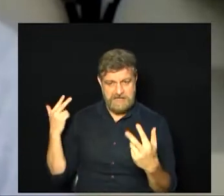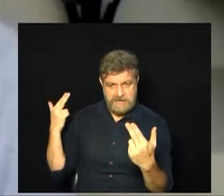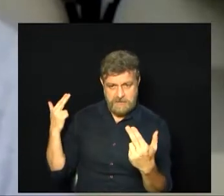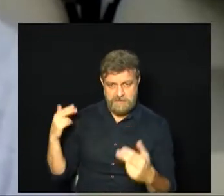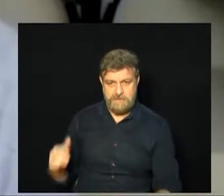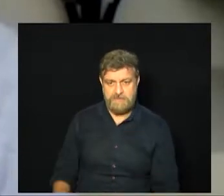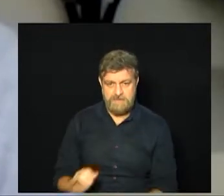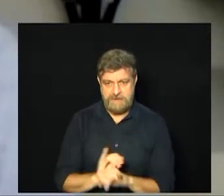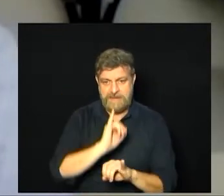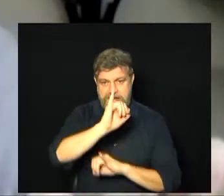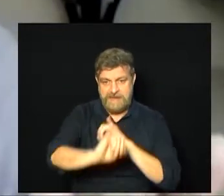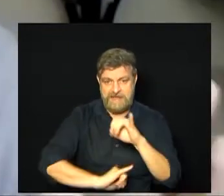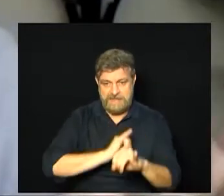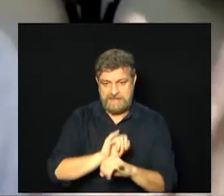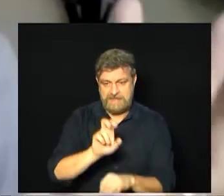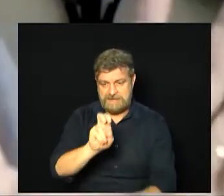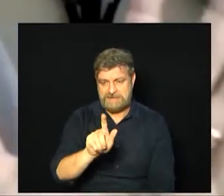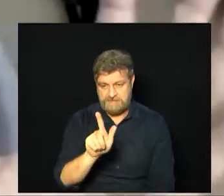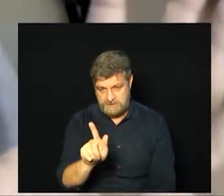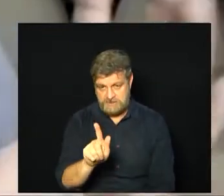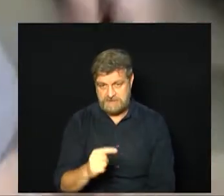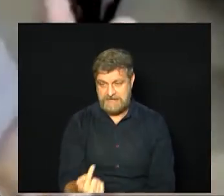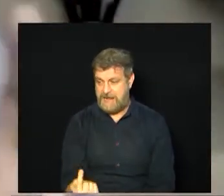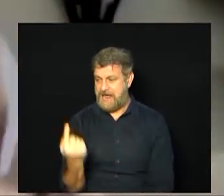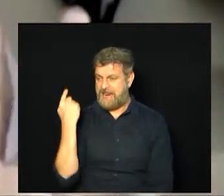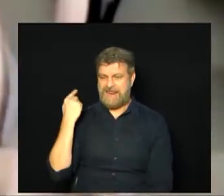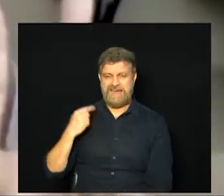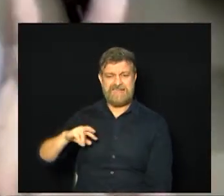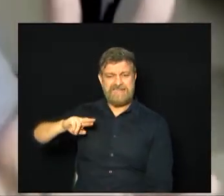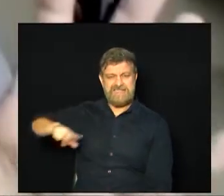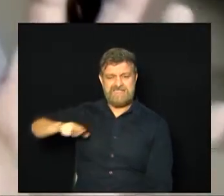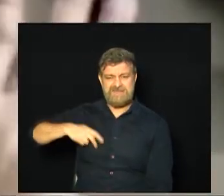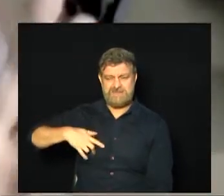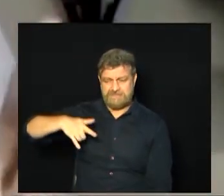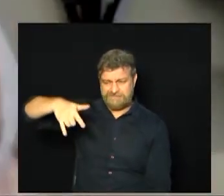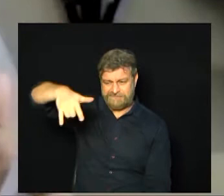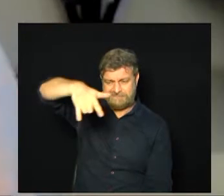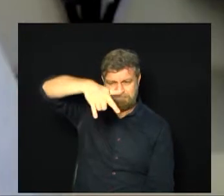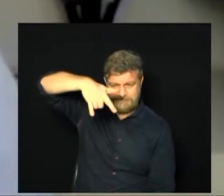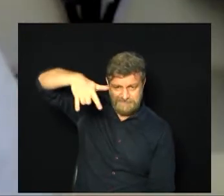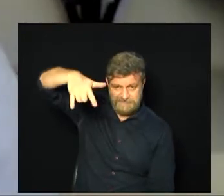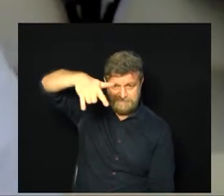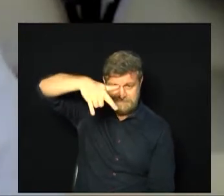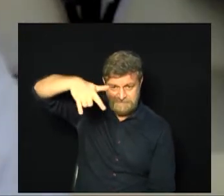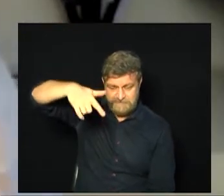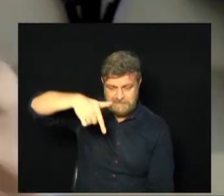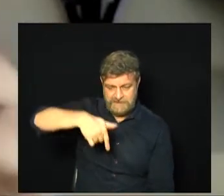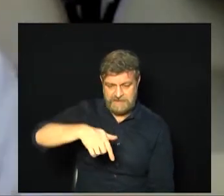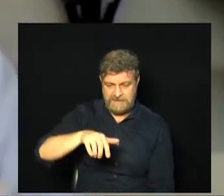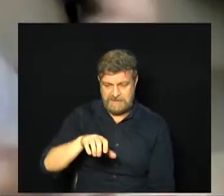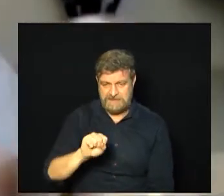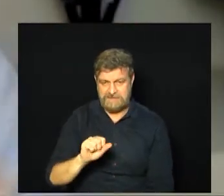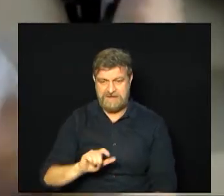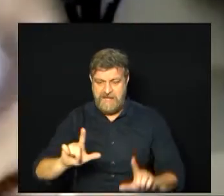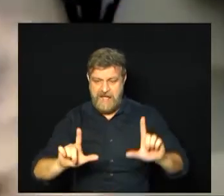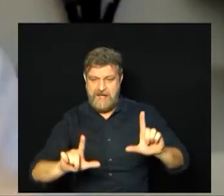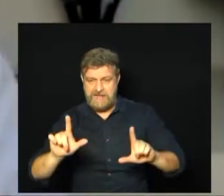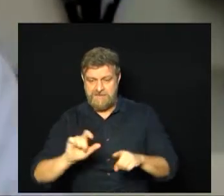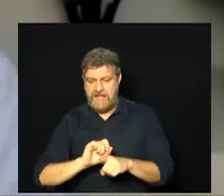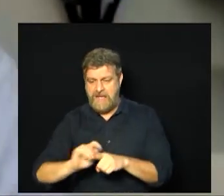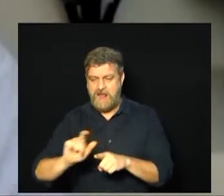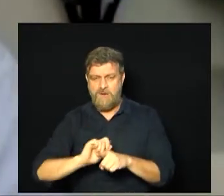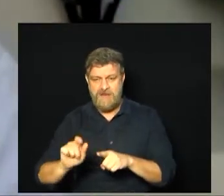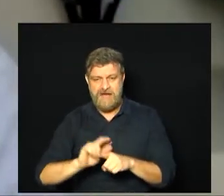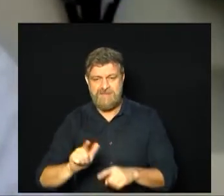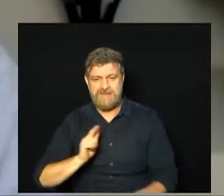a internet 5G no Brasil, não era. A transmissão via satélite em 78, as TVs alugavam um espaço